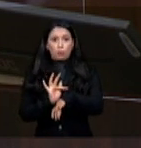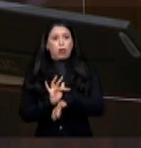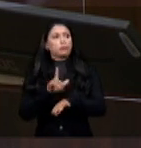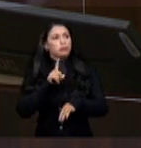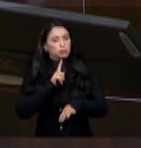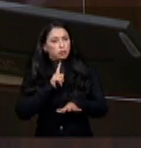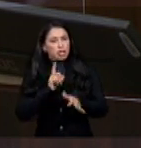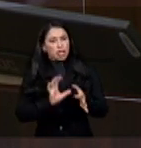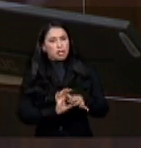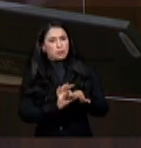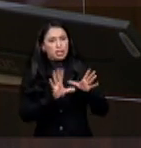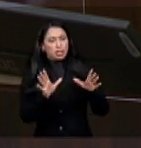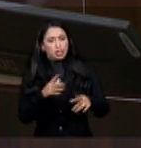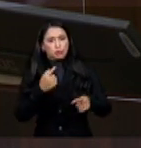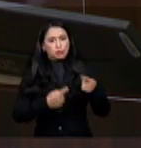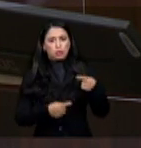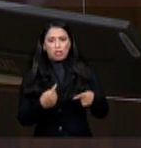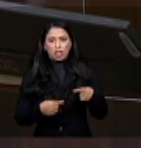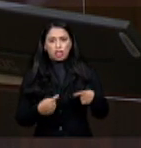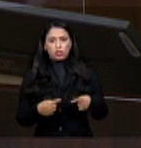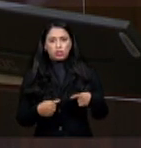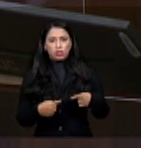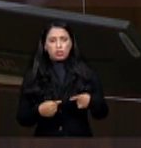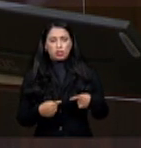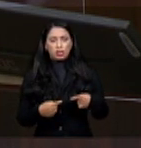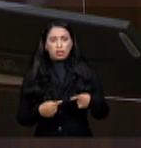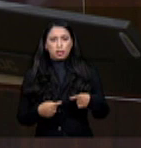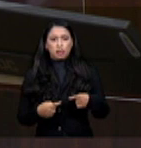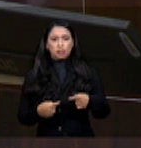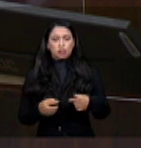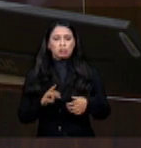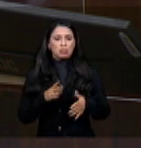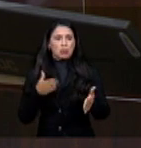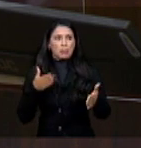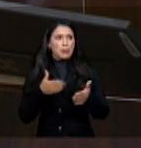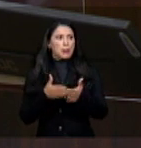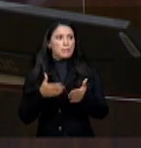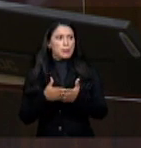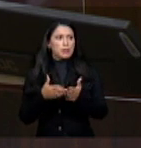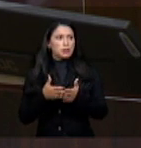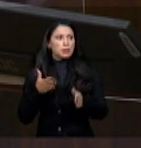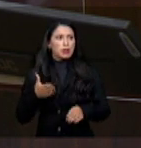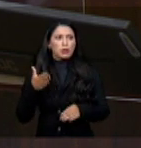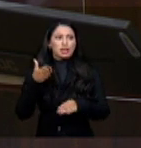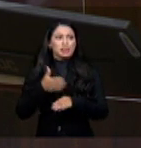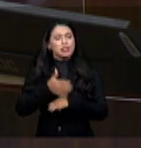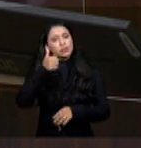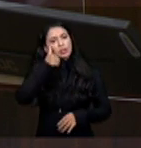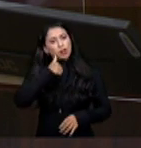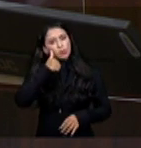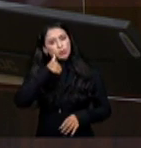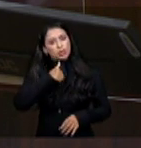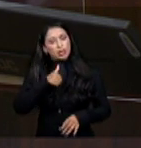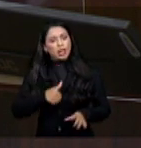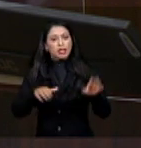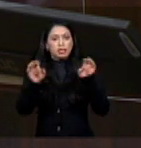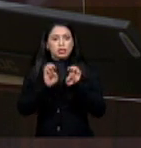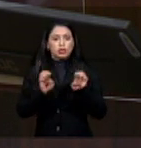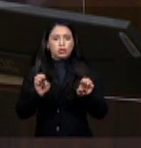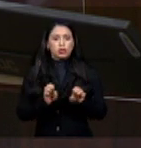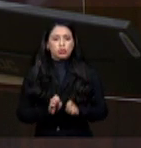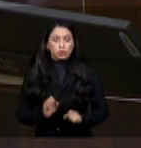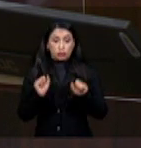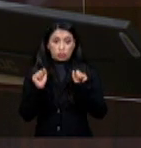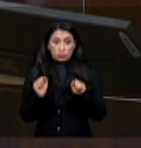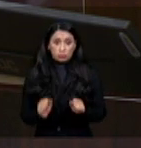liberdade política não implicava a uma abertura para o acesso da da mulher as estruturas de poder